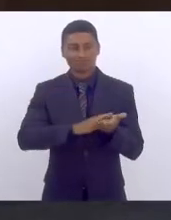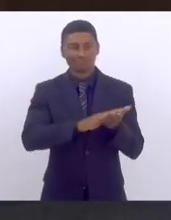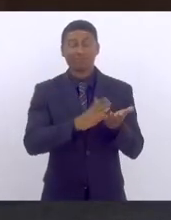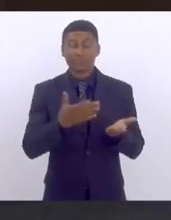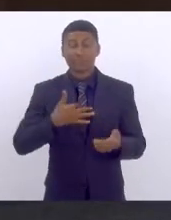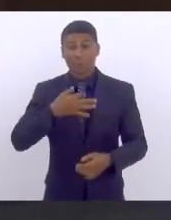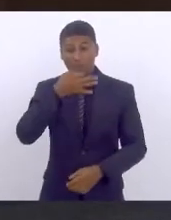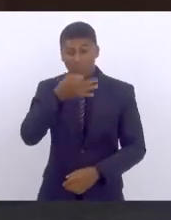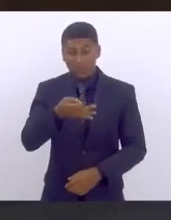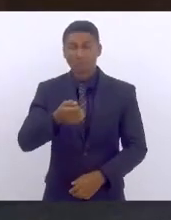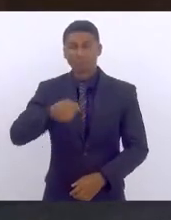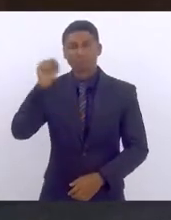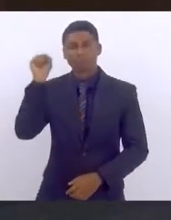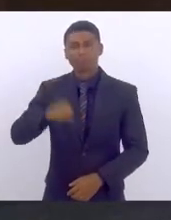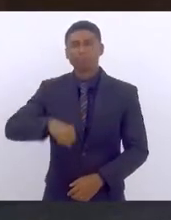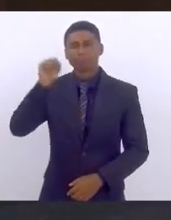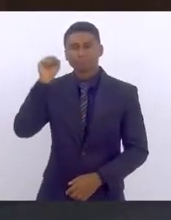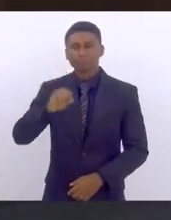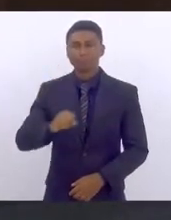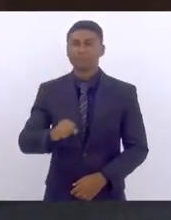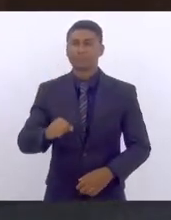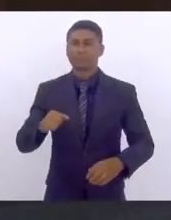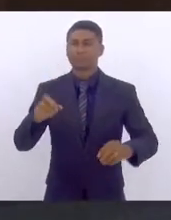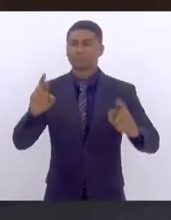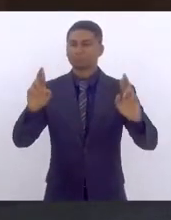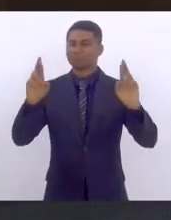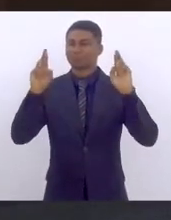parecer favorável e dizer que